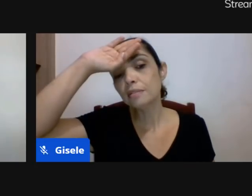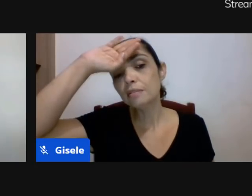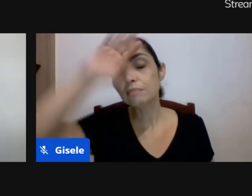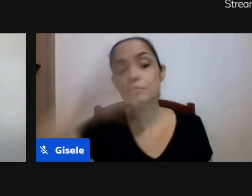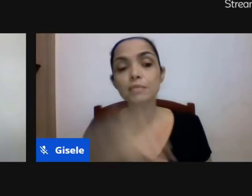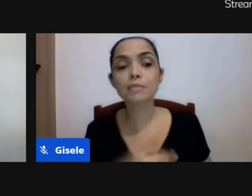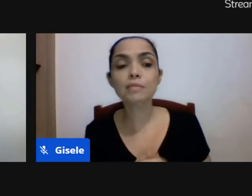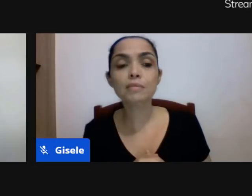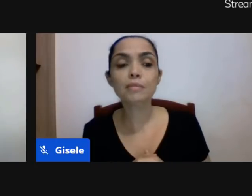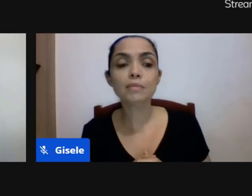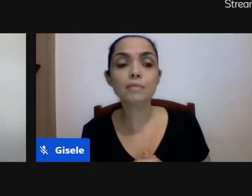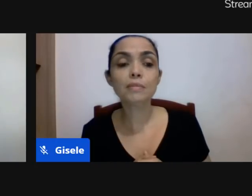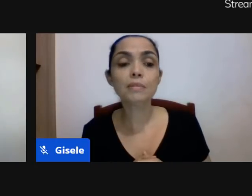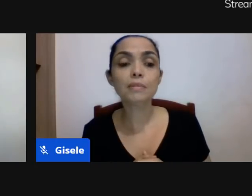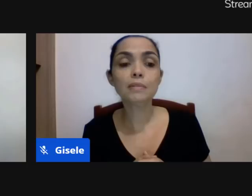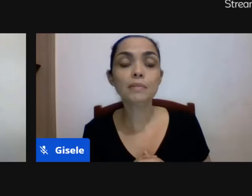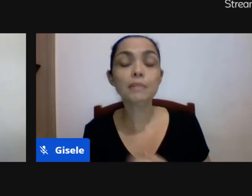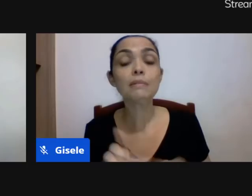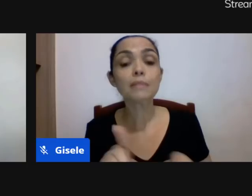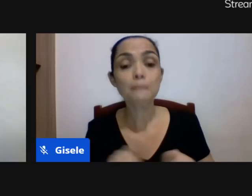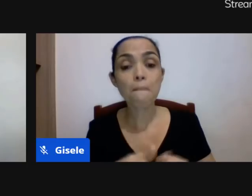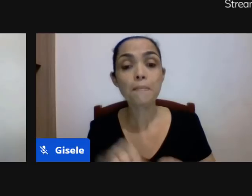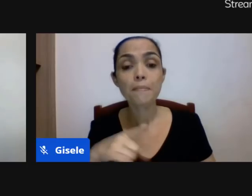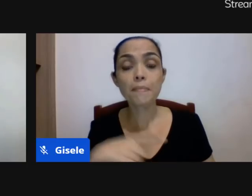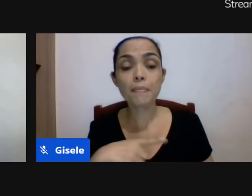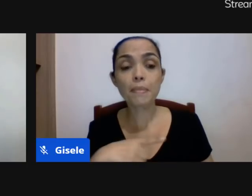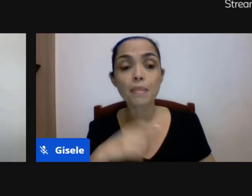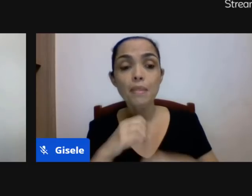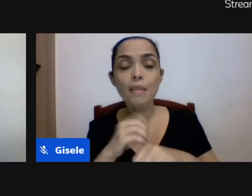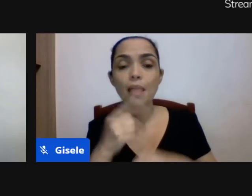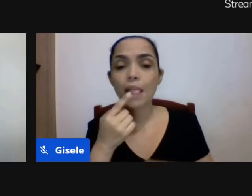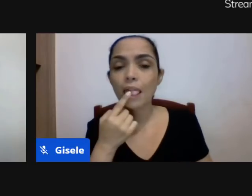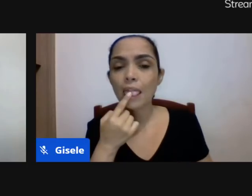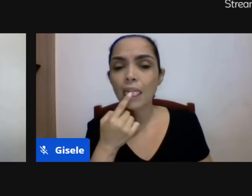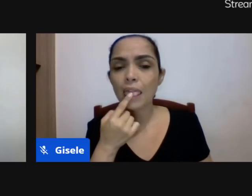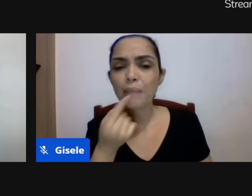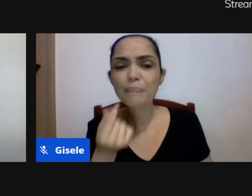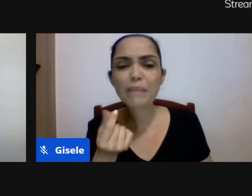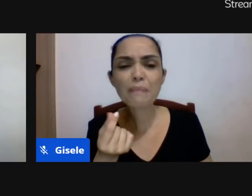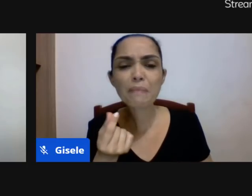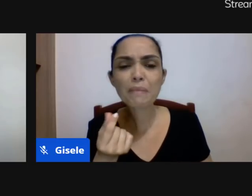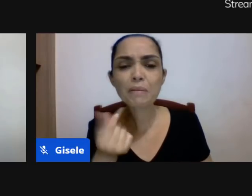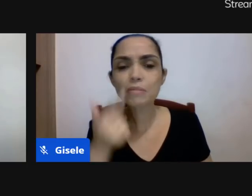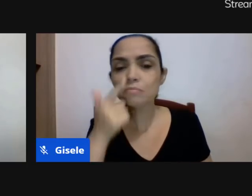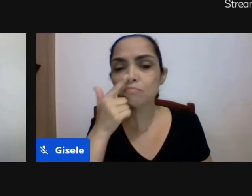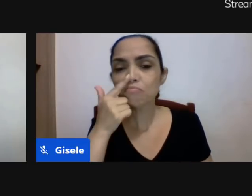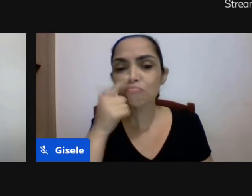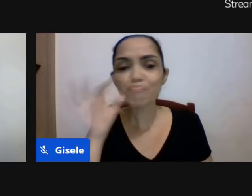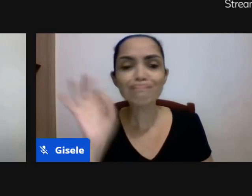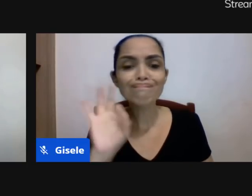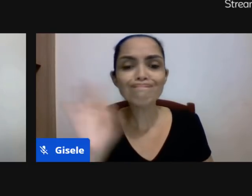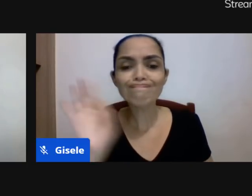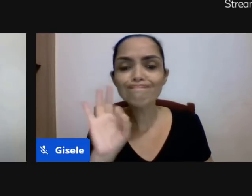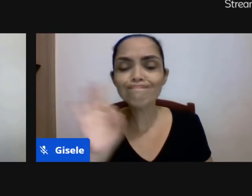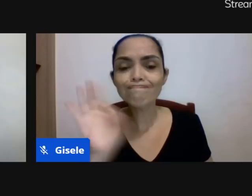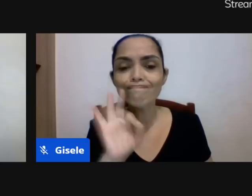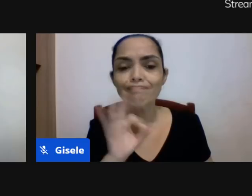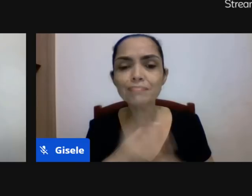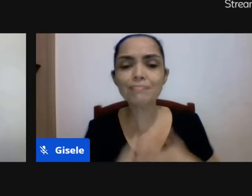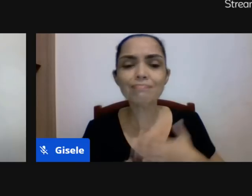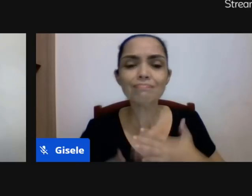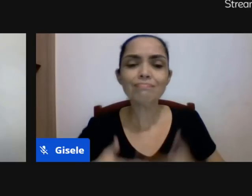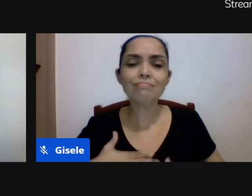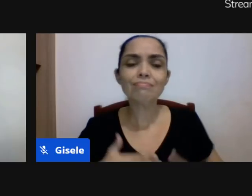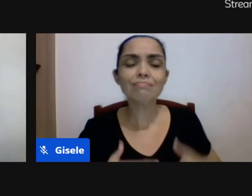sintoma muito comum em pessoas que têm Covid é perda de paladar ou olfato. Fadiga, congestão